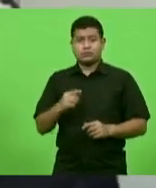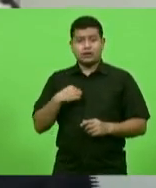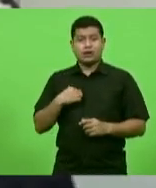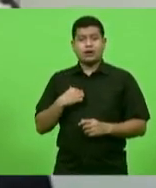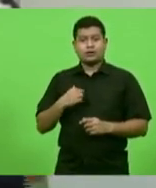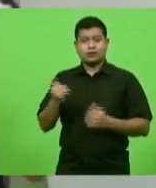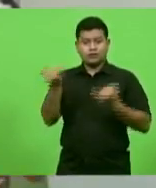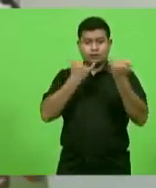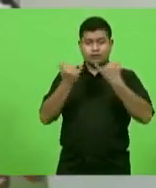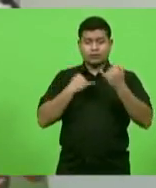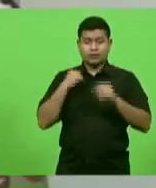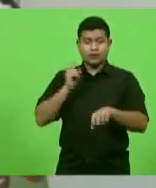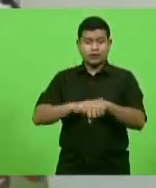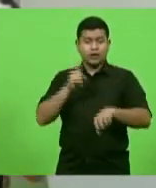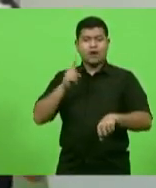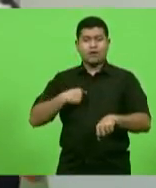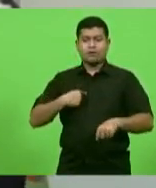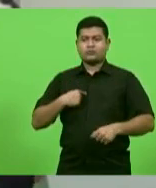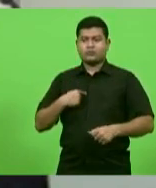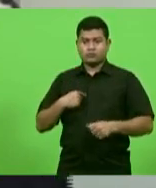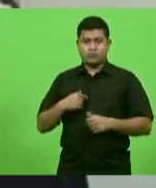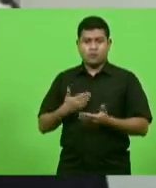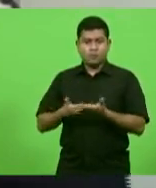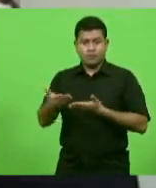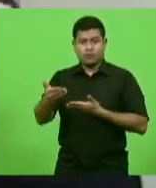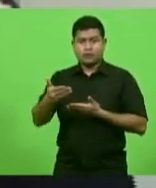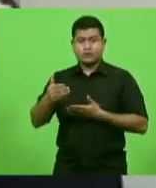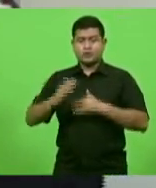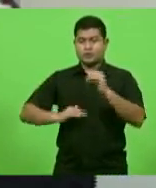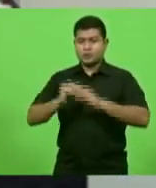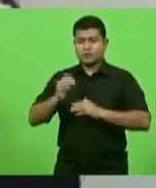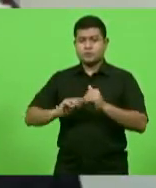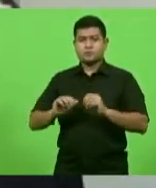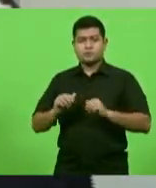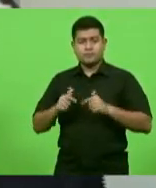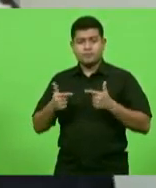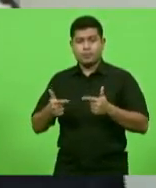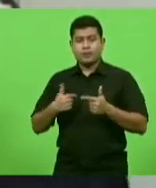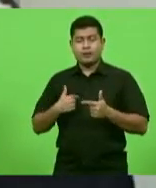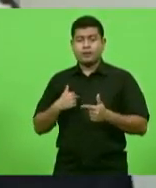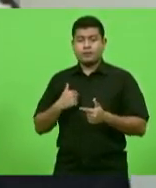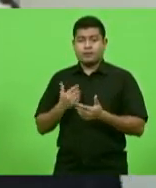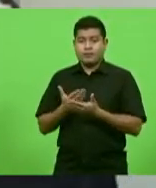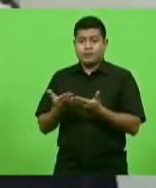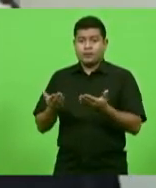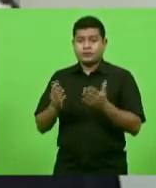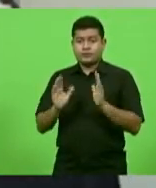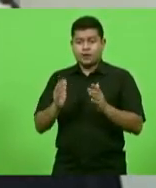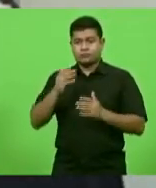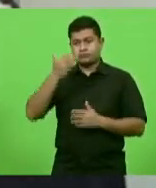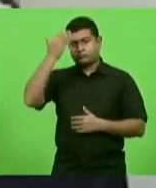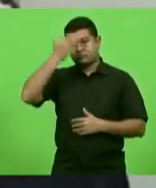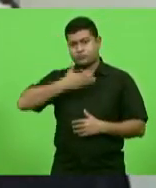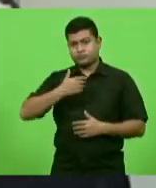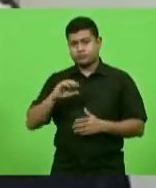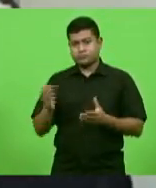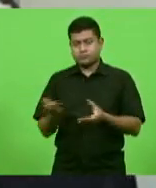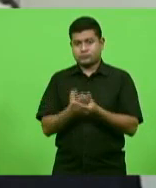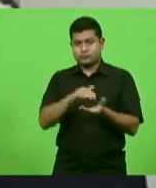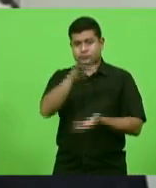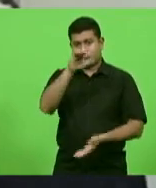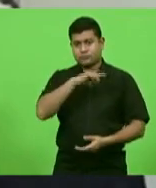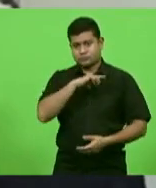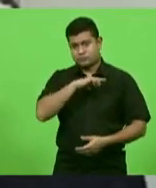tomou conhecimento adotou as providências conforme prova junto o processo assim a